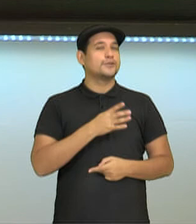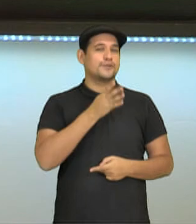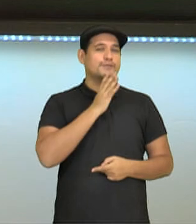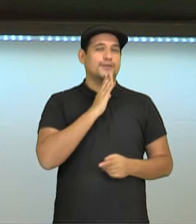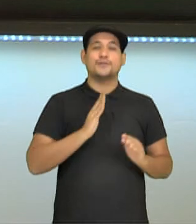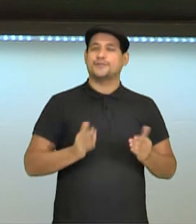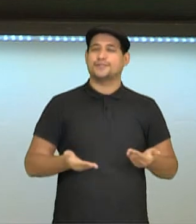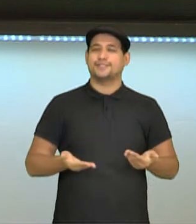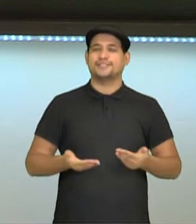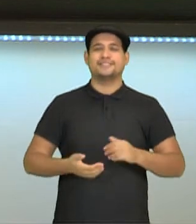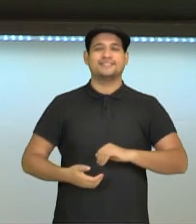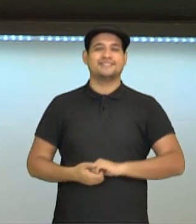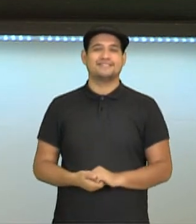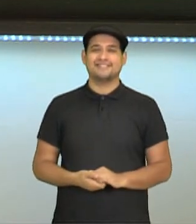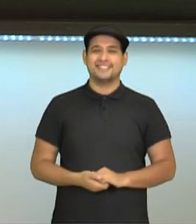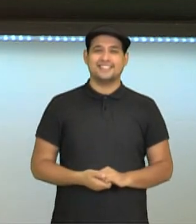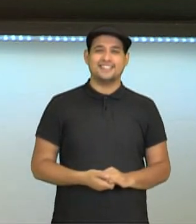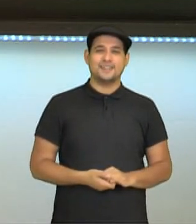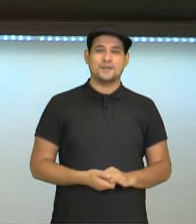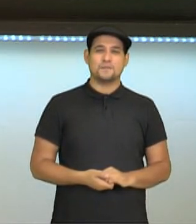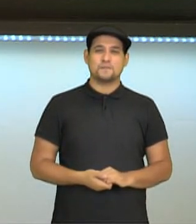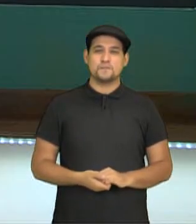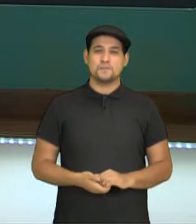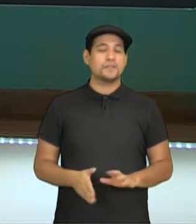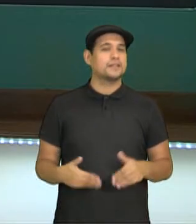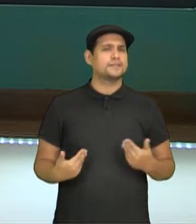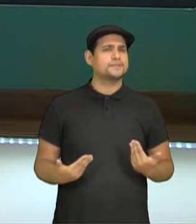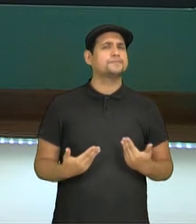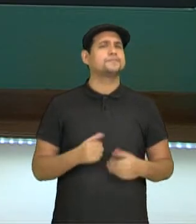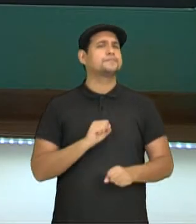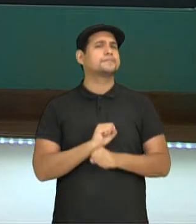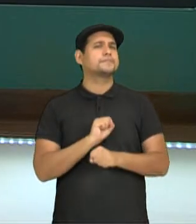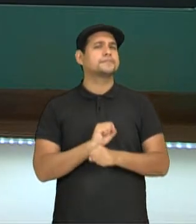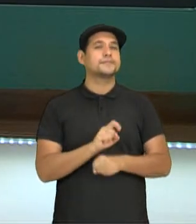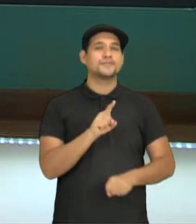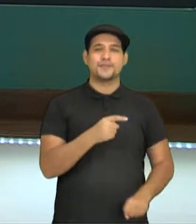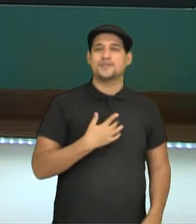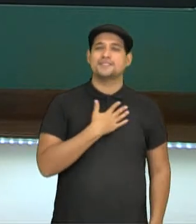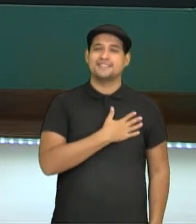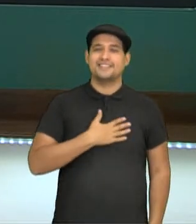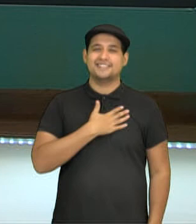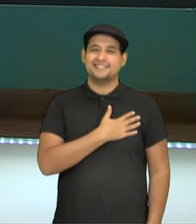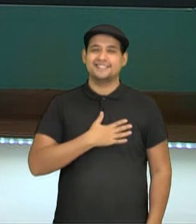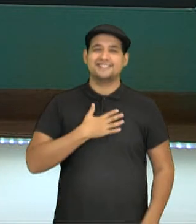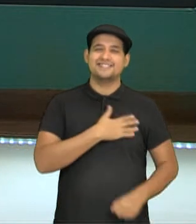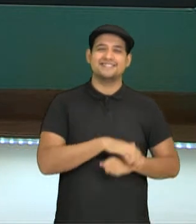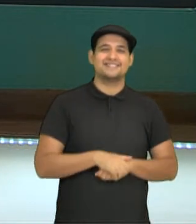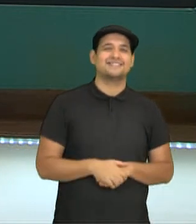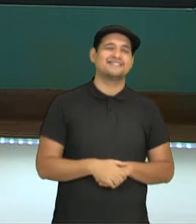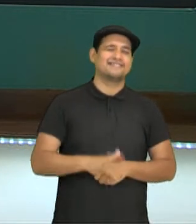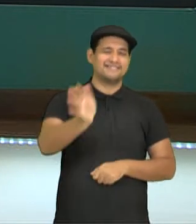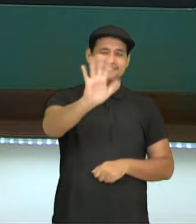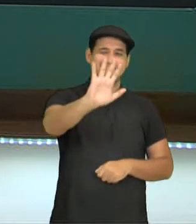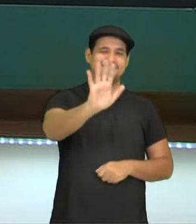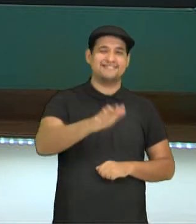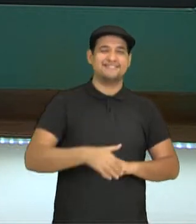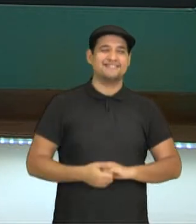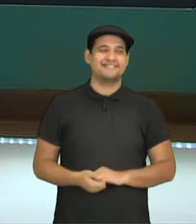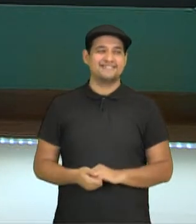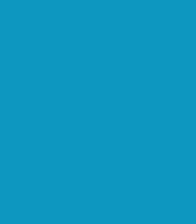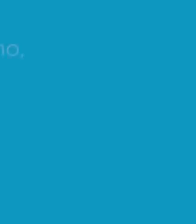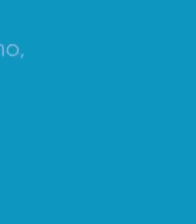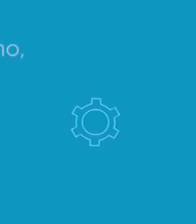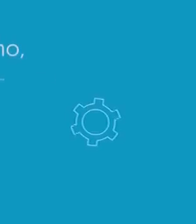é atualmente. Então, eu espero que vocês tenham gostado e até breve.